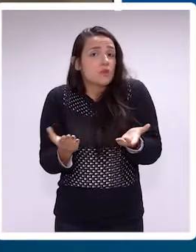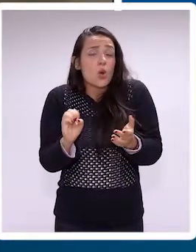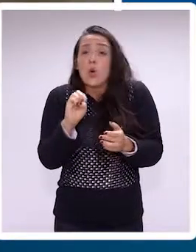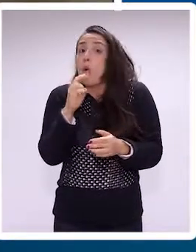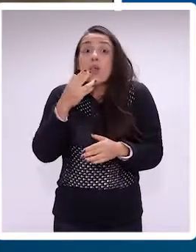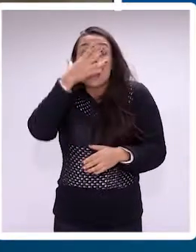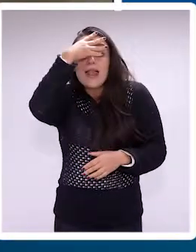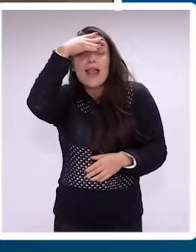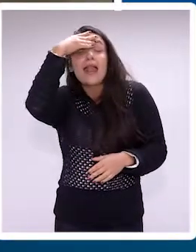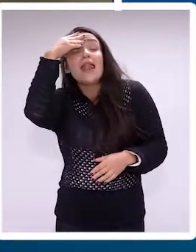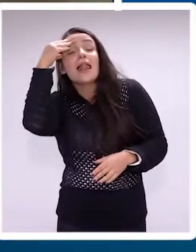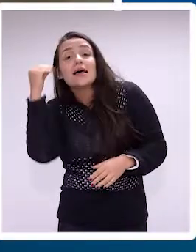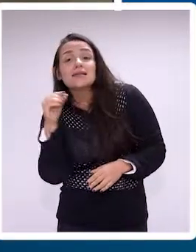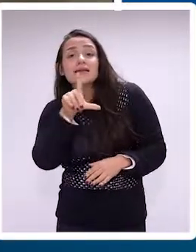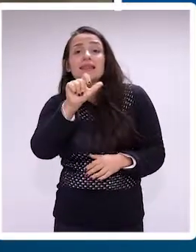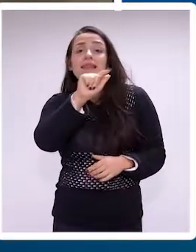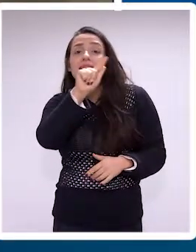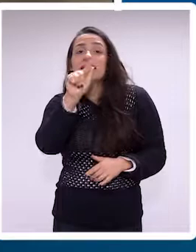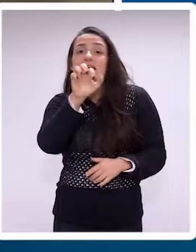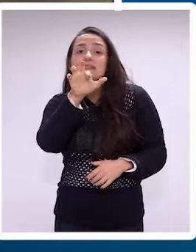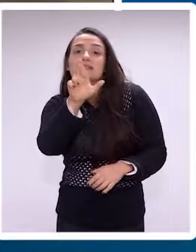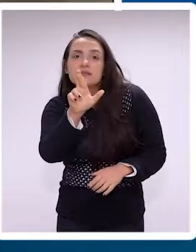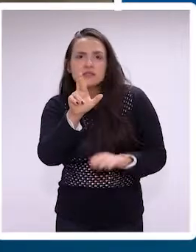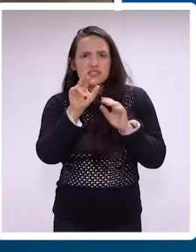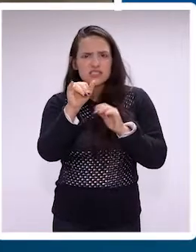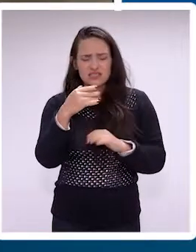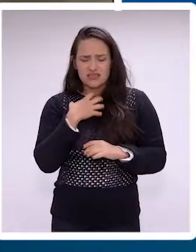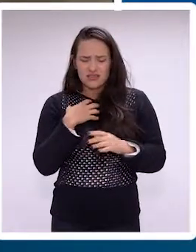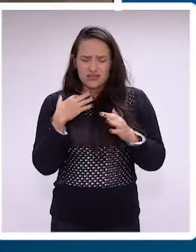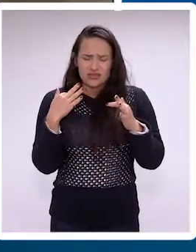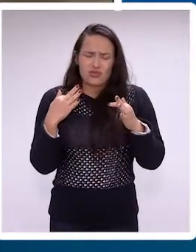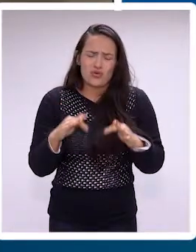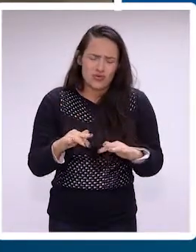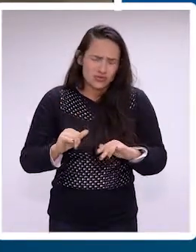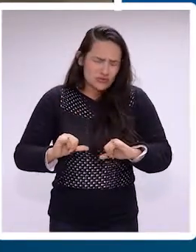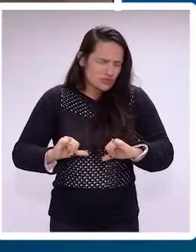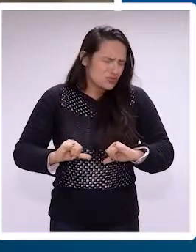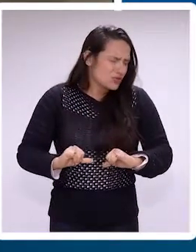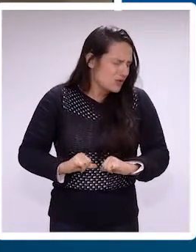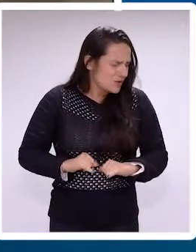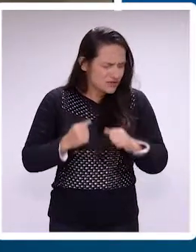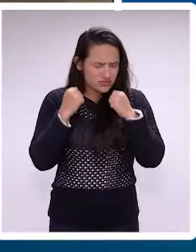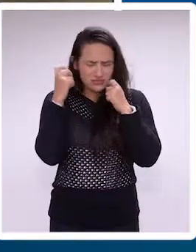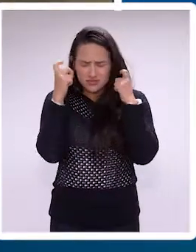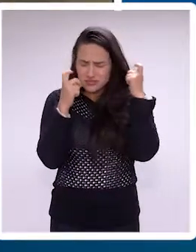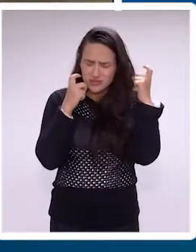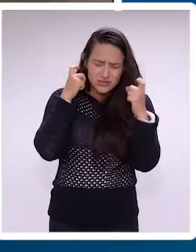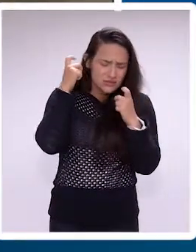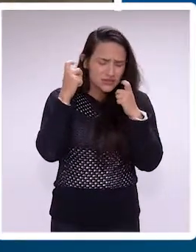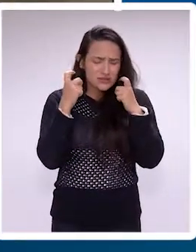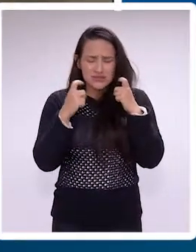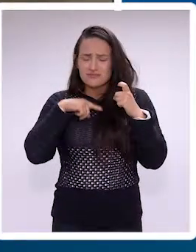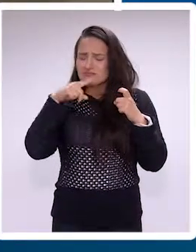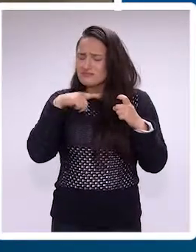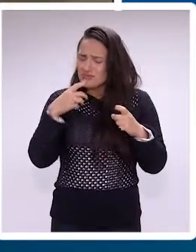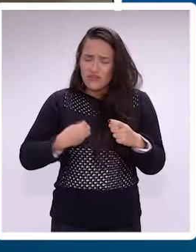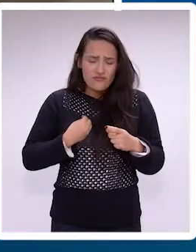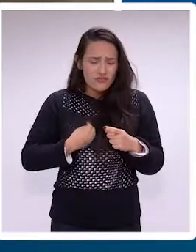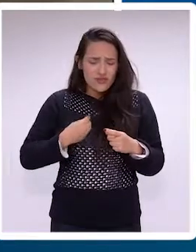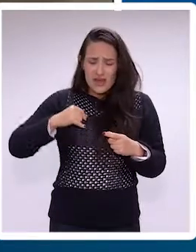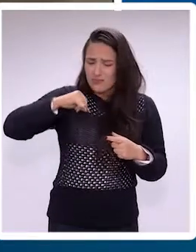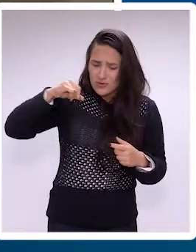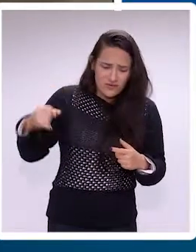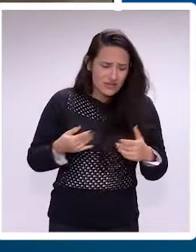intelectivas ou mesmo atividades prazerosas. Então, trouxe dor, trouxe sofrimento e